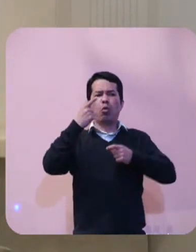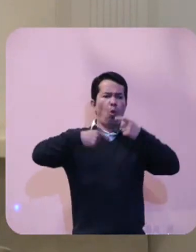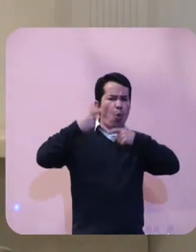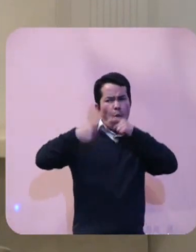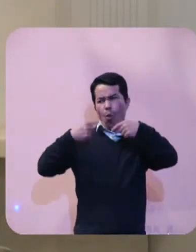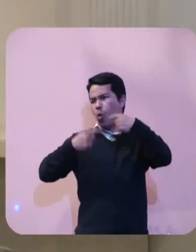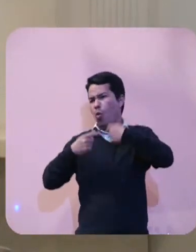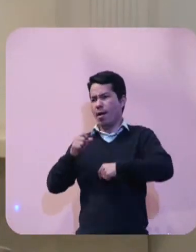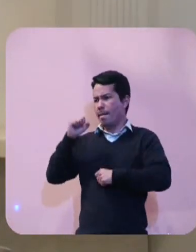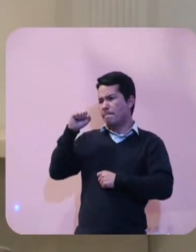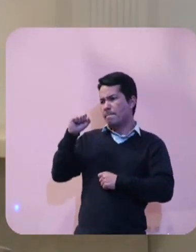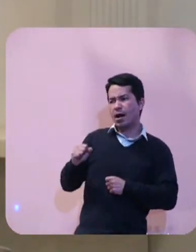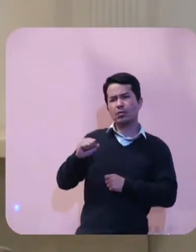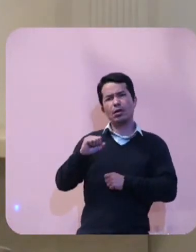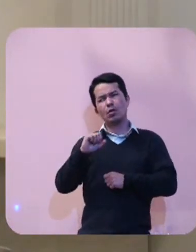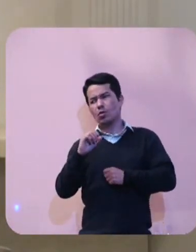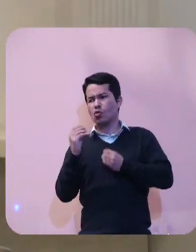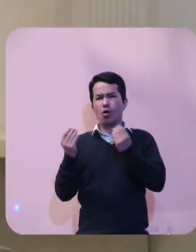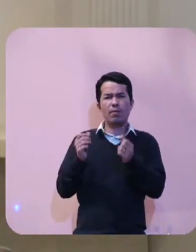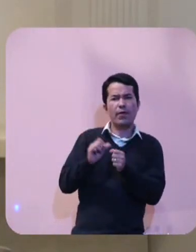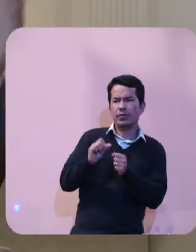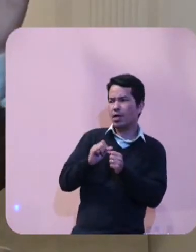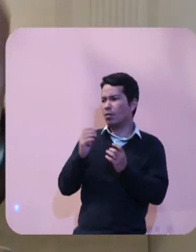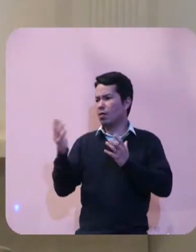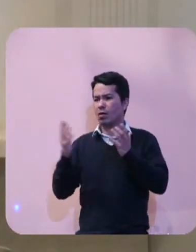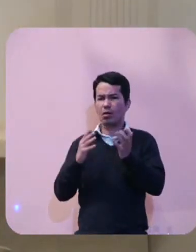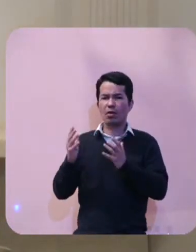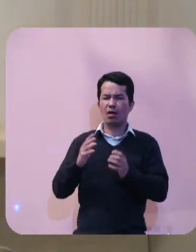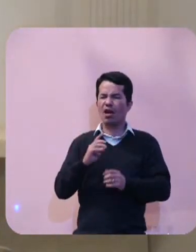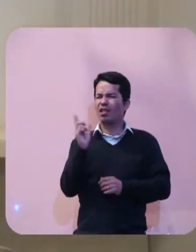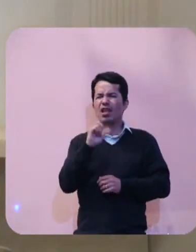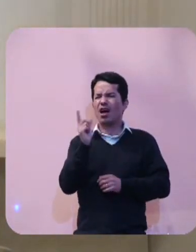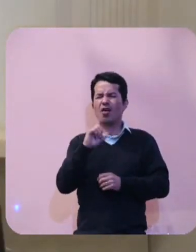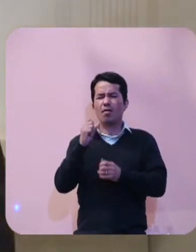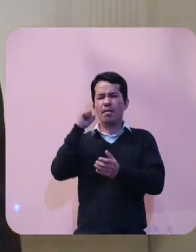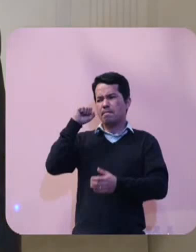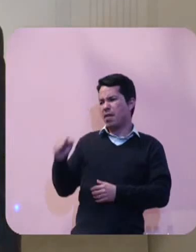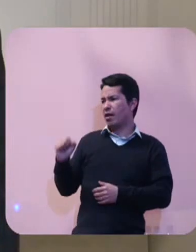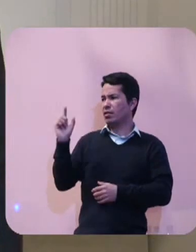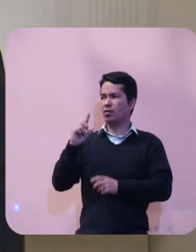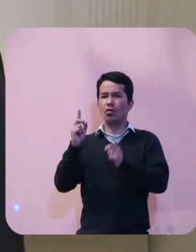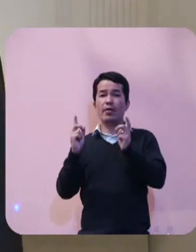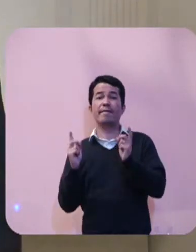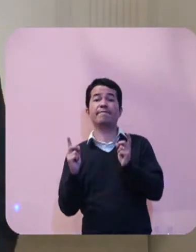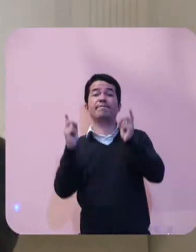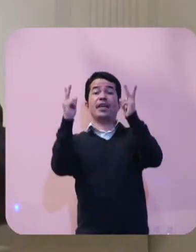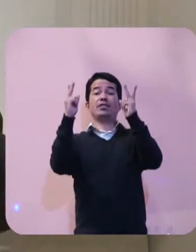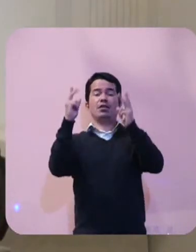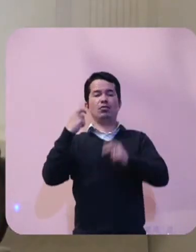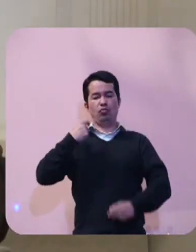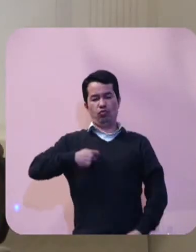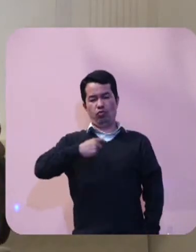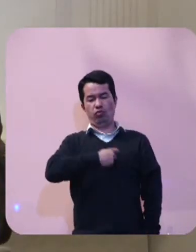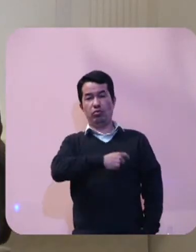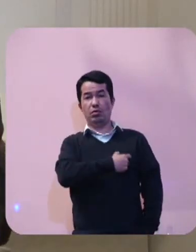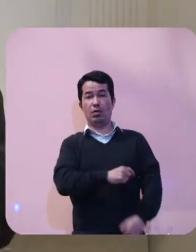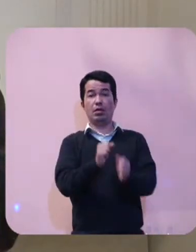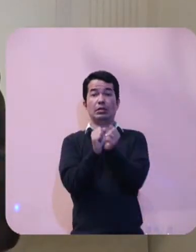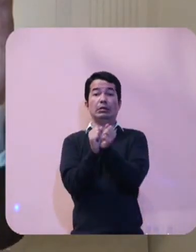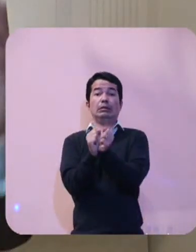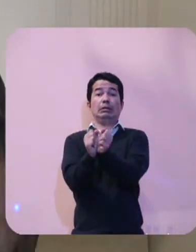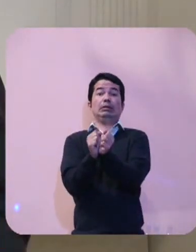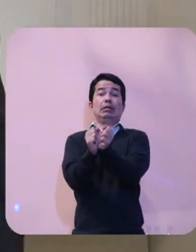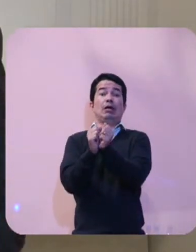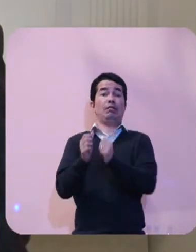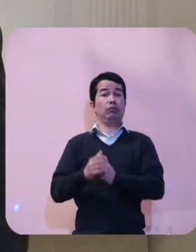não mata, então acharam uma alternativa menos radical e venderam José como escravo para